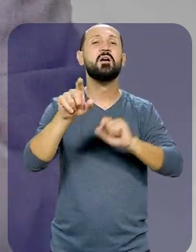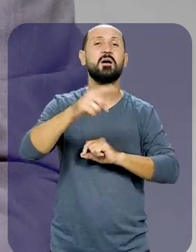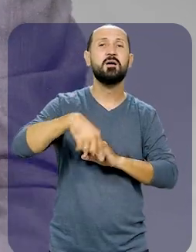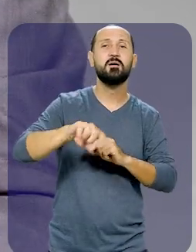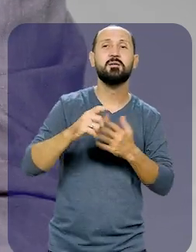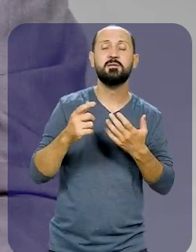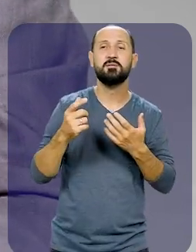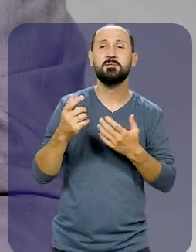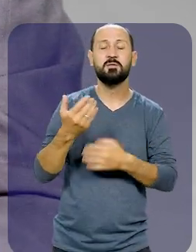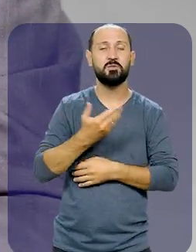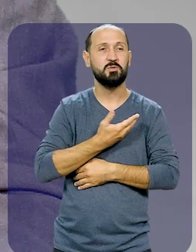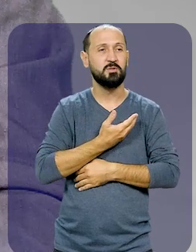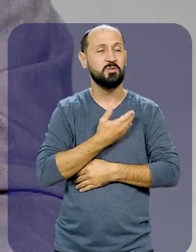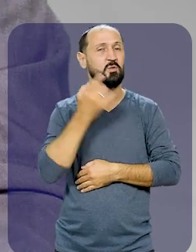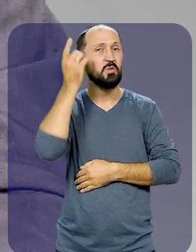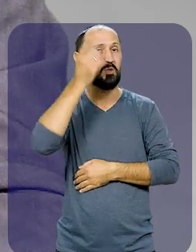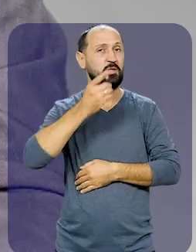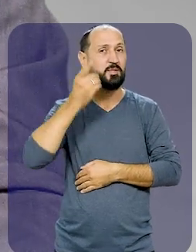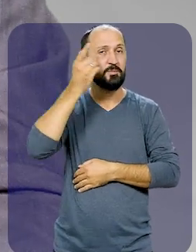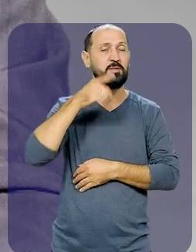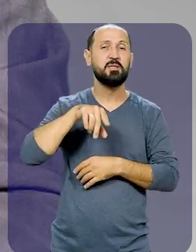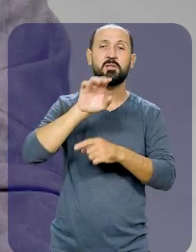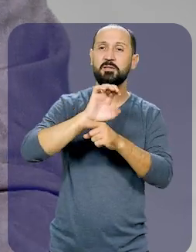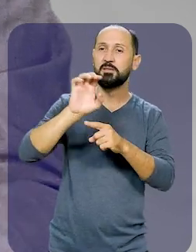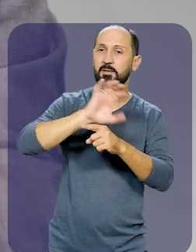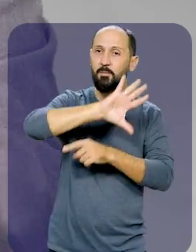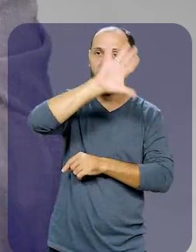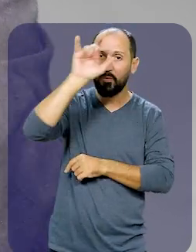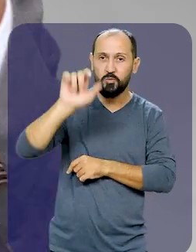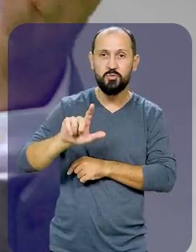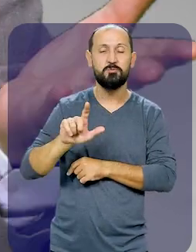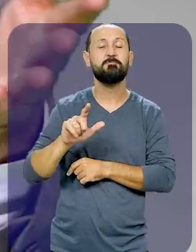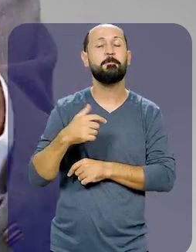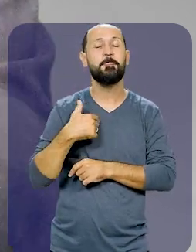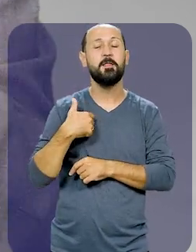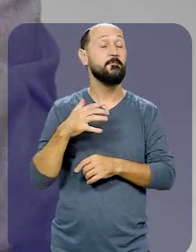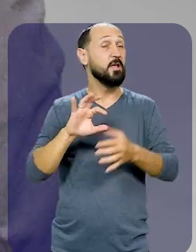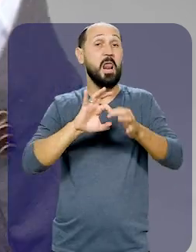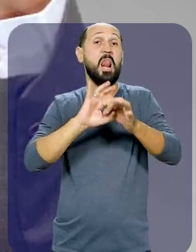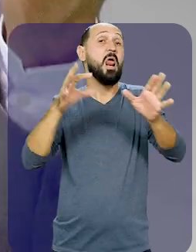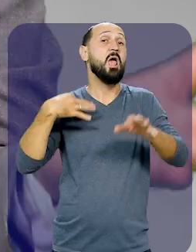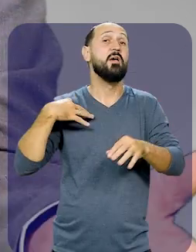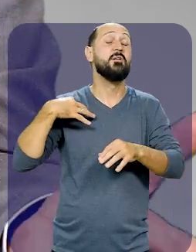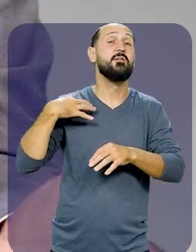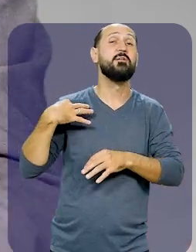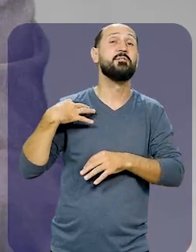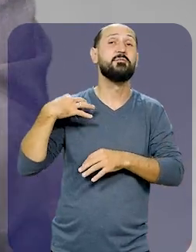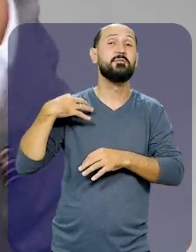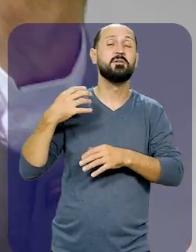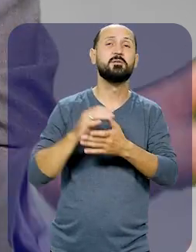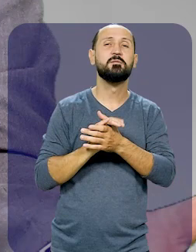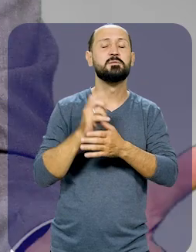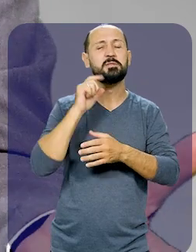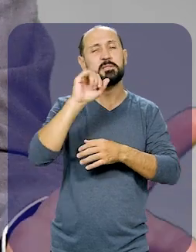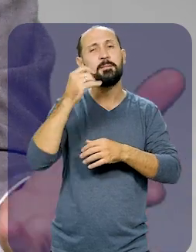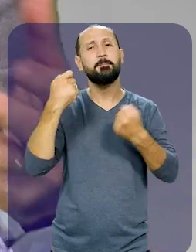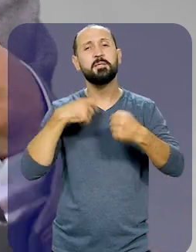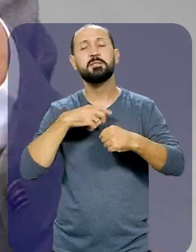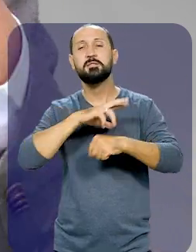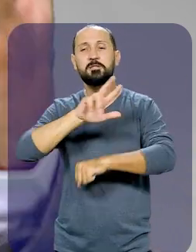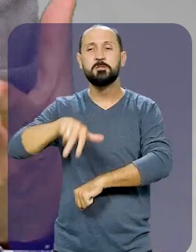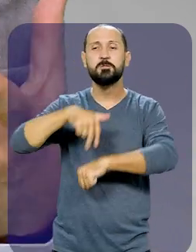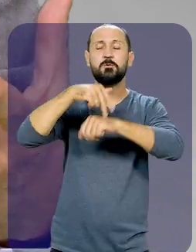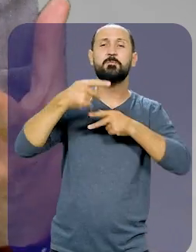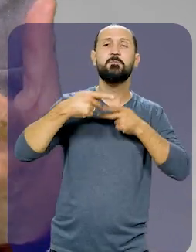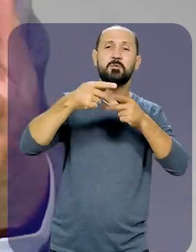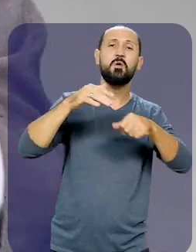nossos queridos deputados aqui do estado do Mato Grosso do Sul, fico até à disposição para um dia lá na tribuna, se receber um convite,